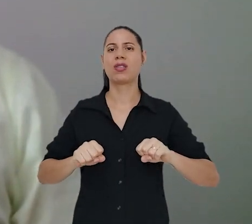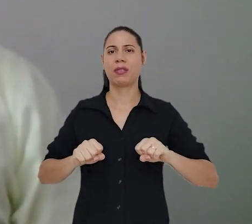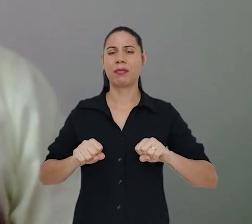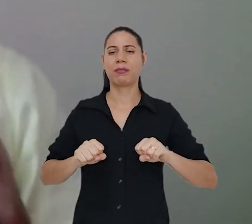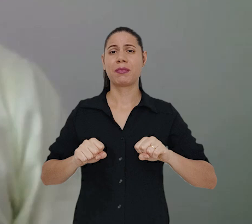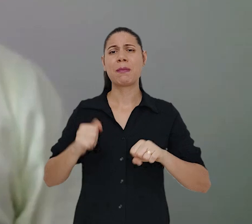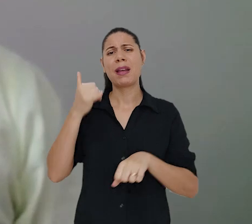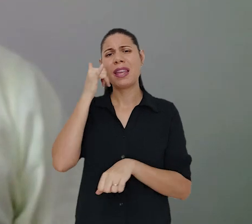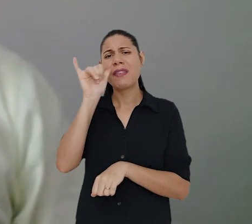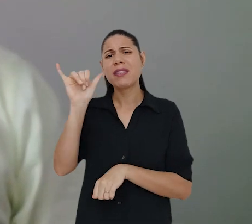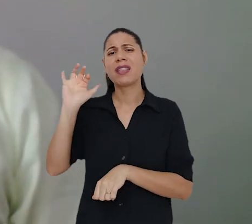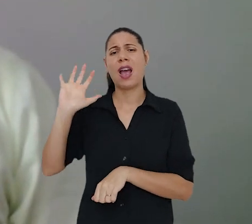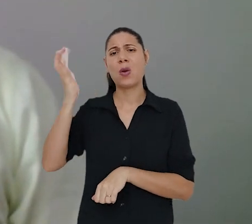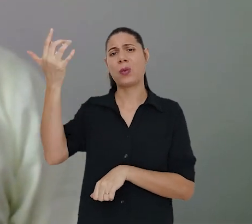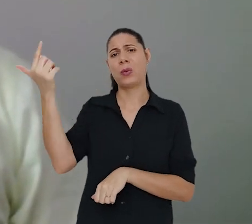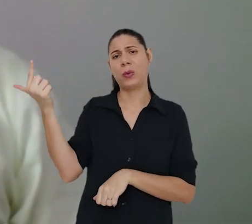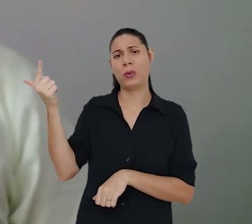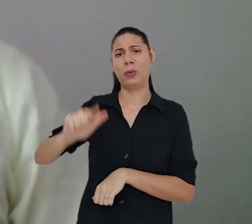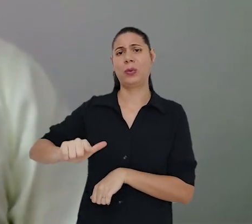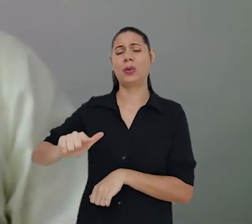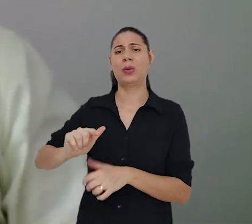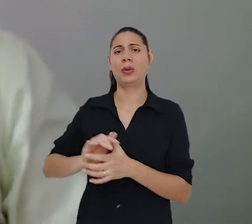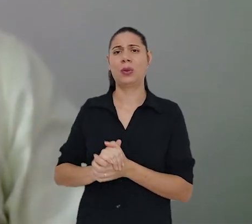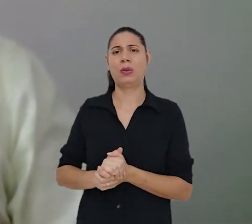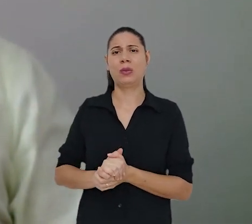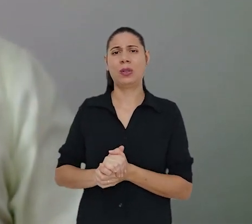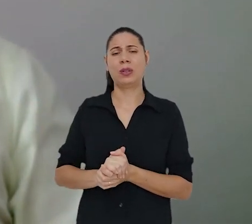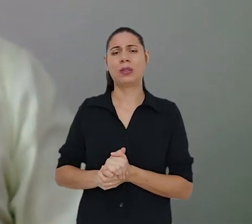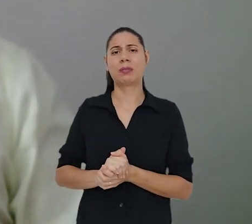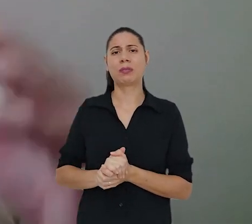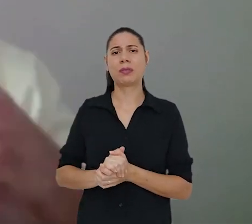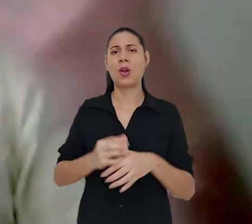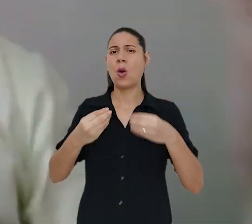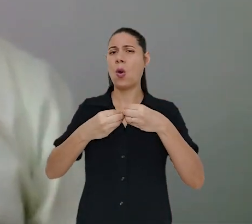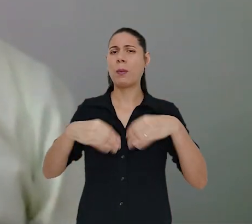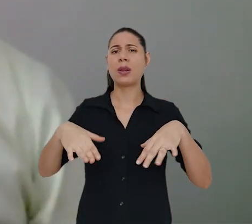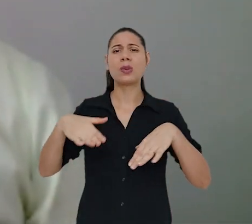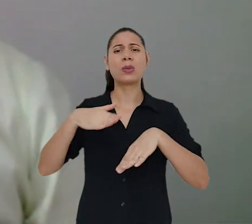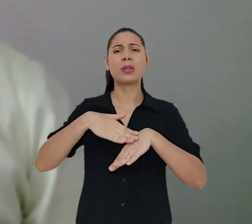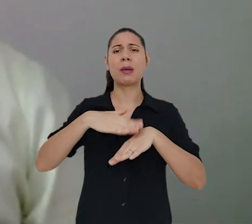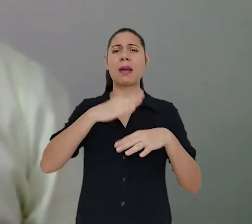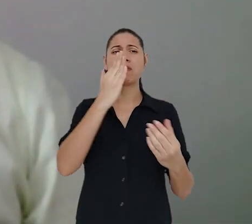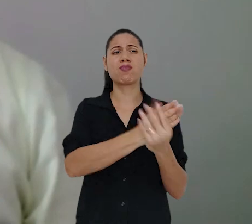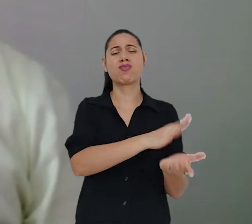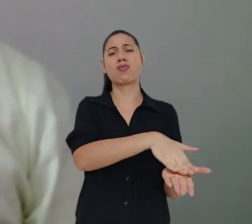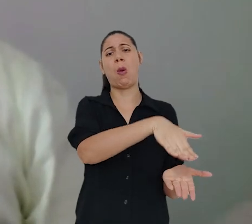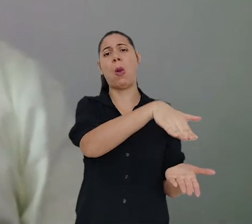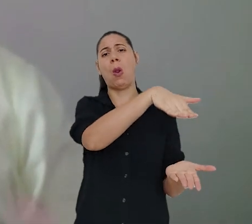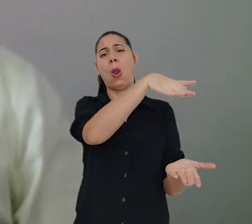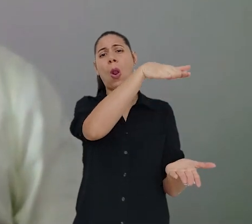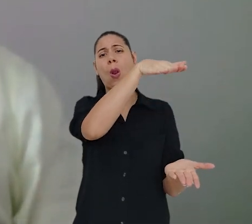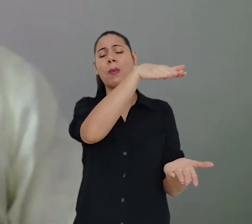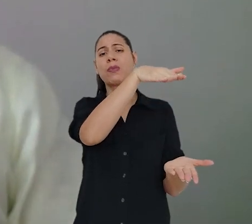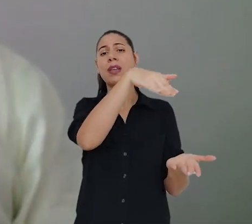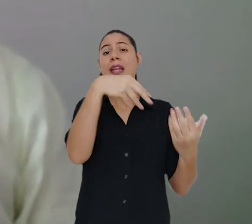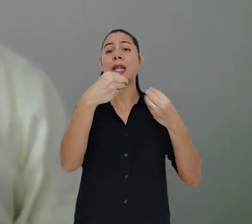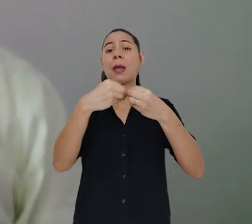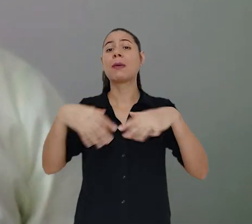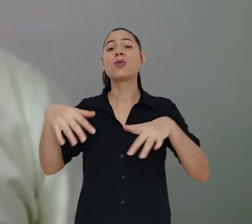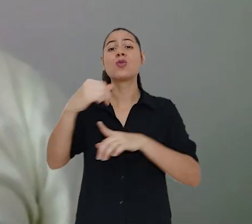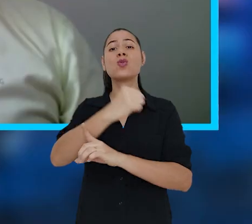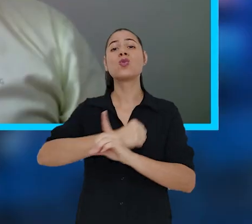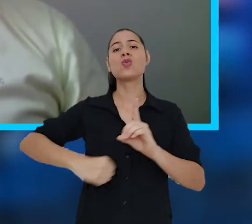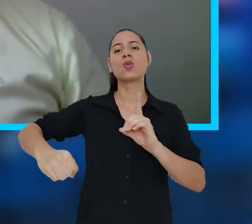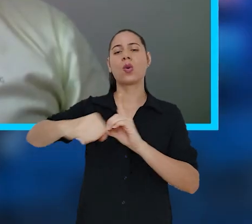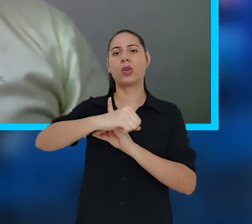que isso não ocorra mais, né? Os prejuízos vão muito além do abarrotamento judiciário, e são prejuízos